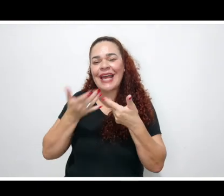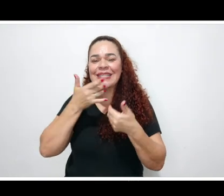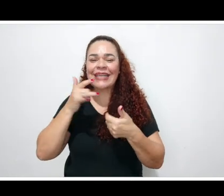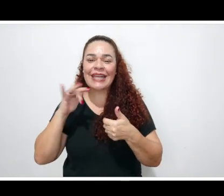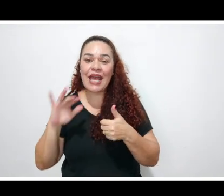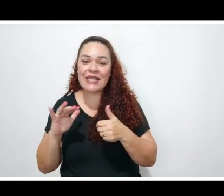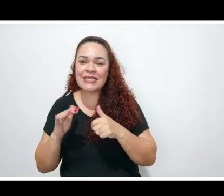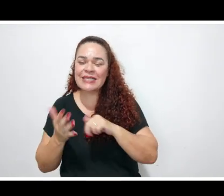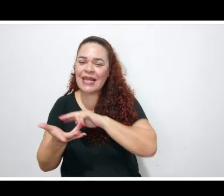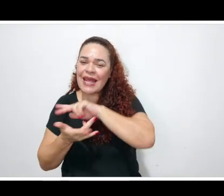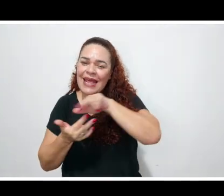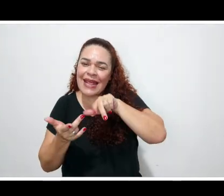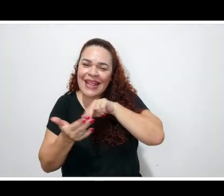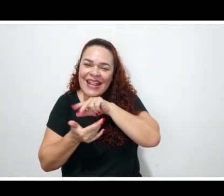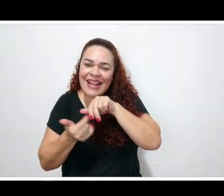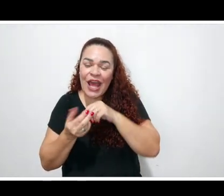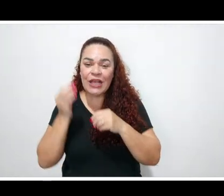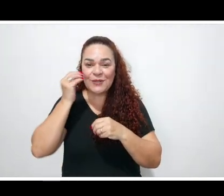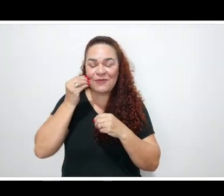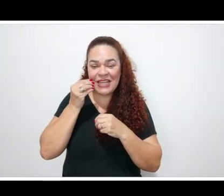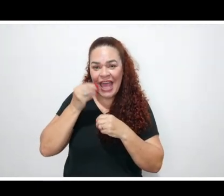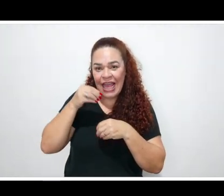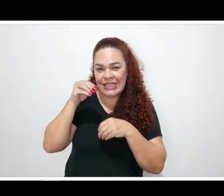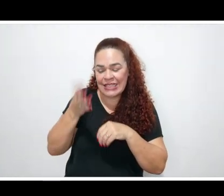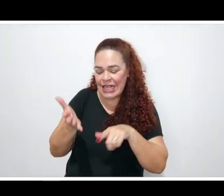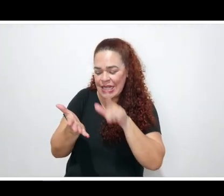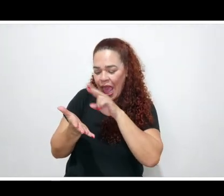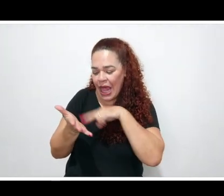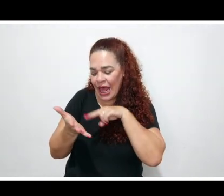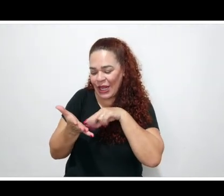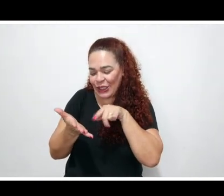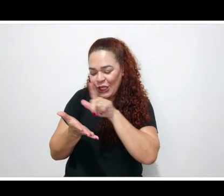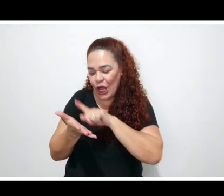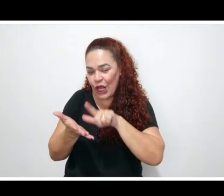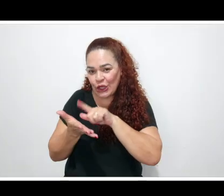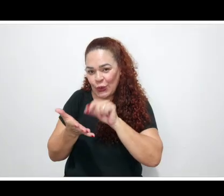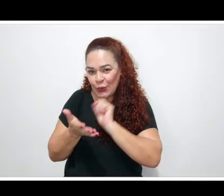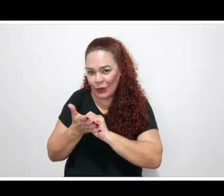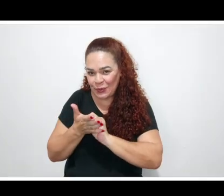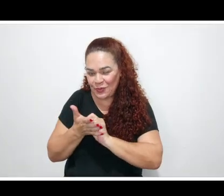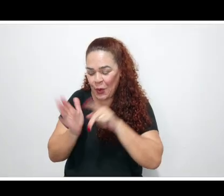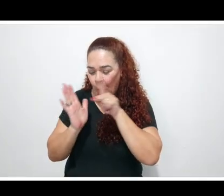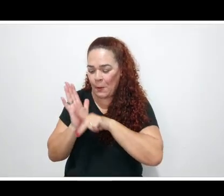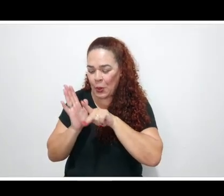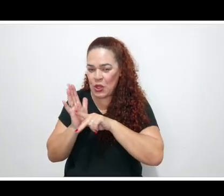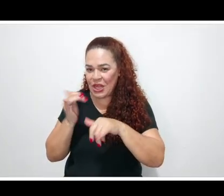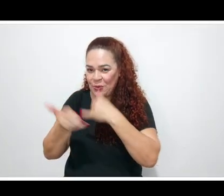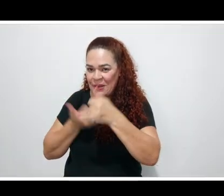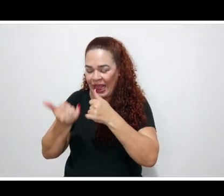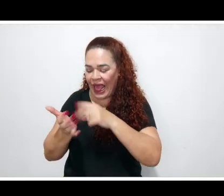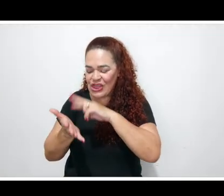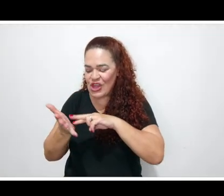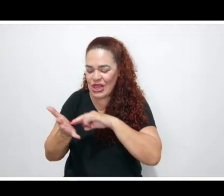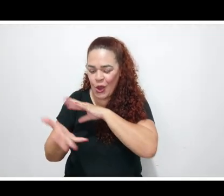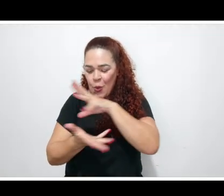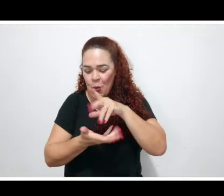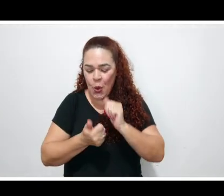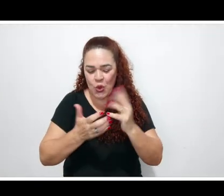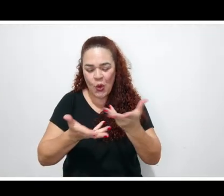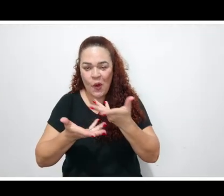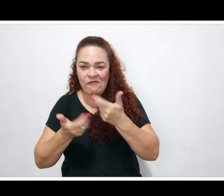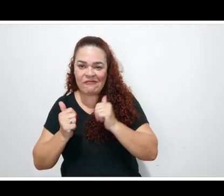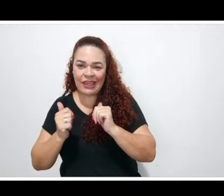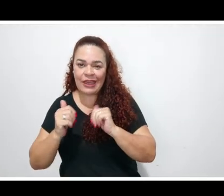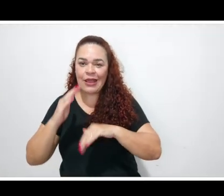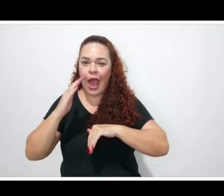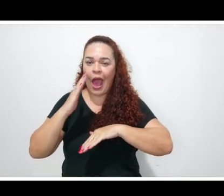crianças múltiplas experiências relacionadas à leitura e escrita. O projeto Brincar de Ler o Mundo convida as crianças e a comunidade